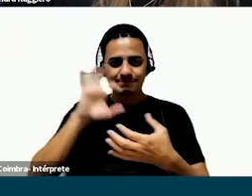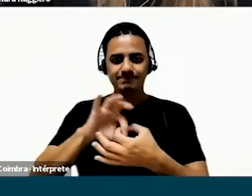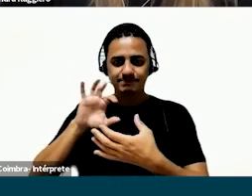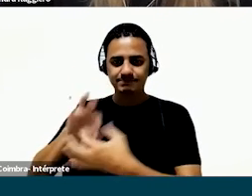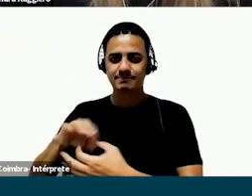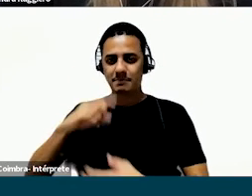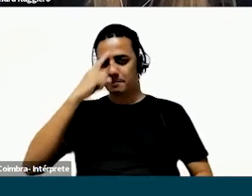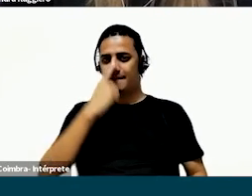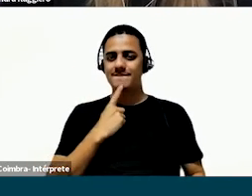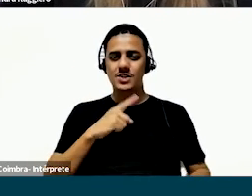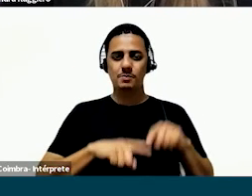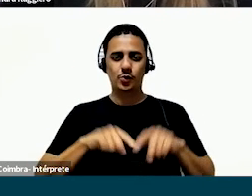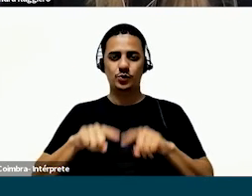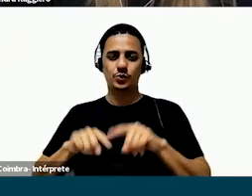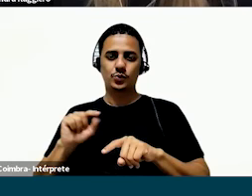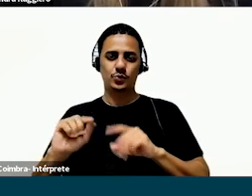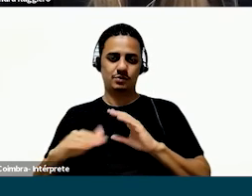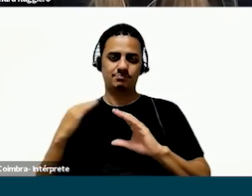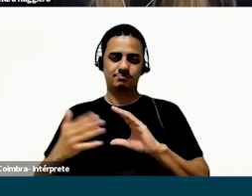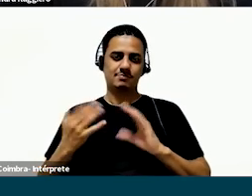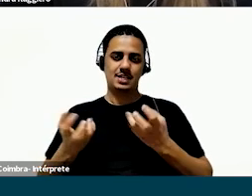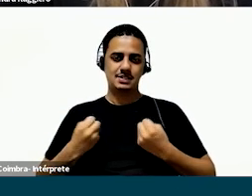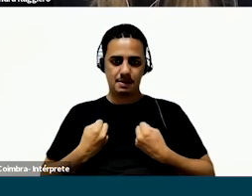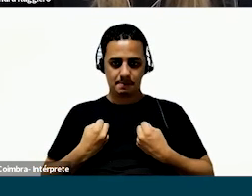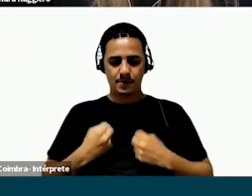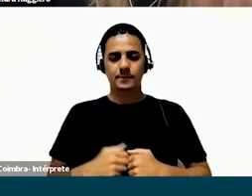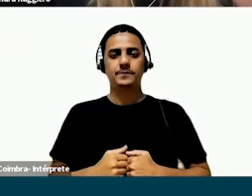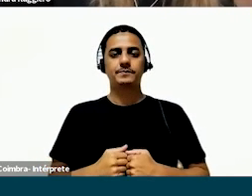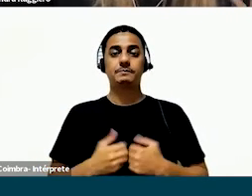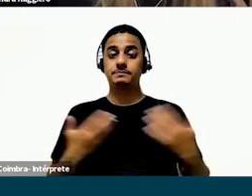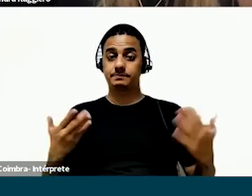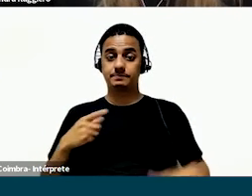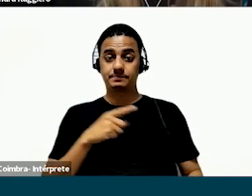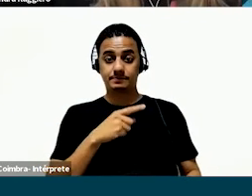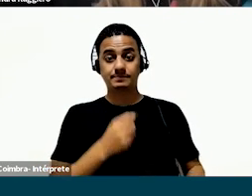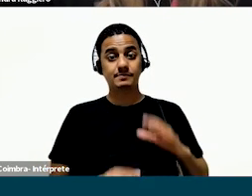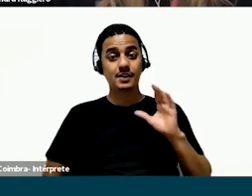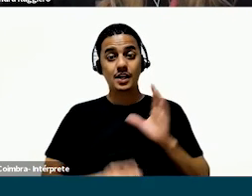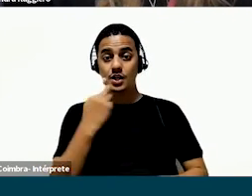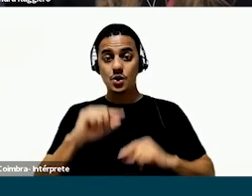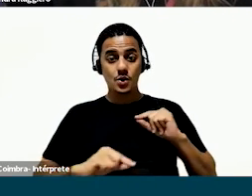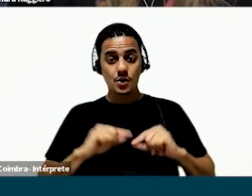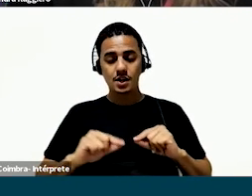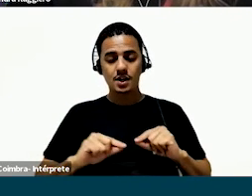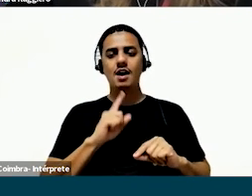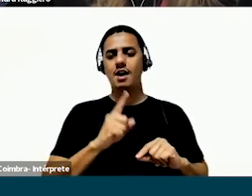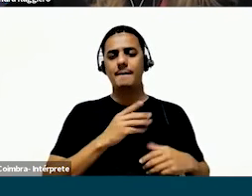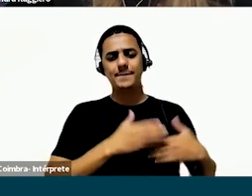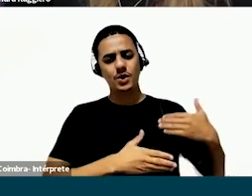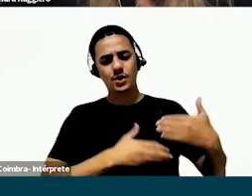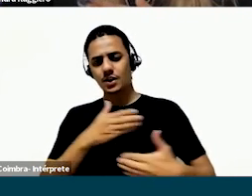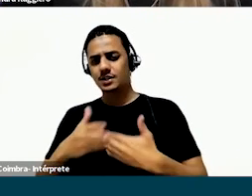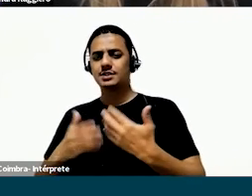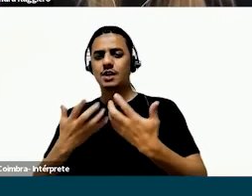identificavam com aqueles perfis, aqueles produtos que estavam sendo enviados. Então, aqui foi criado, então,